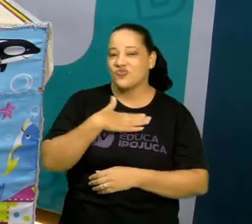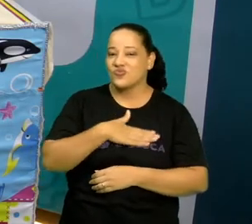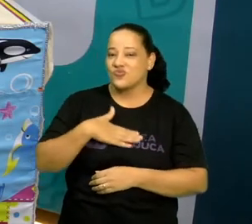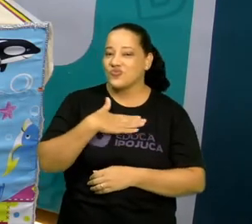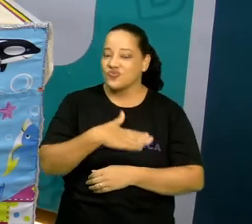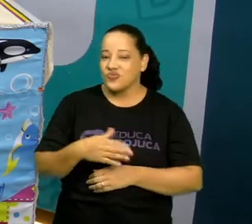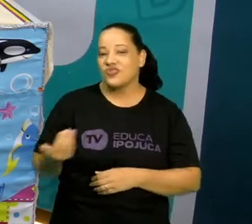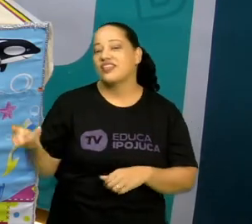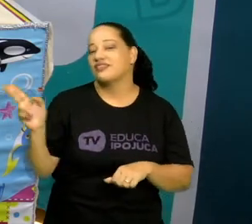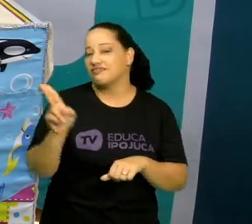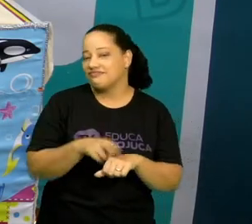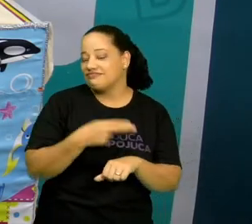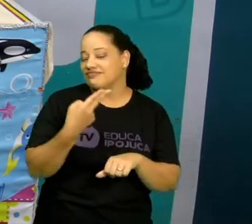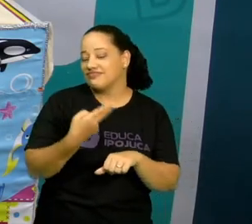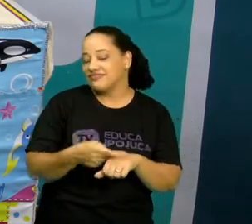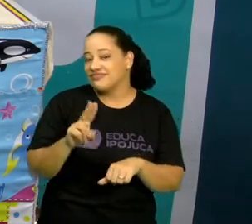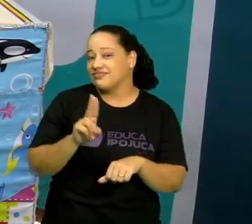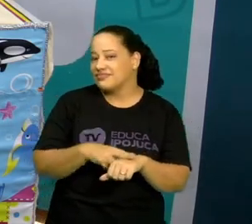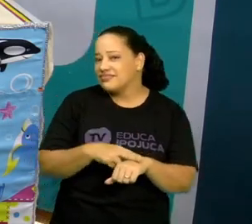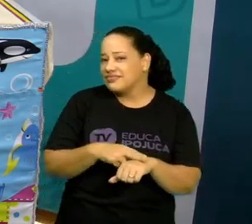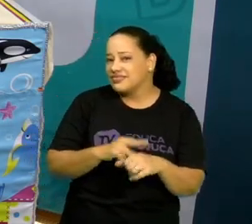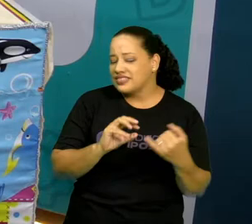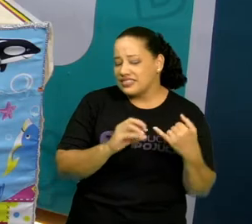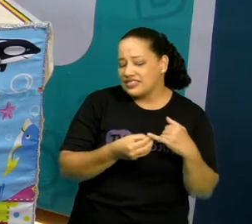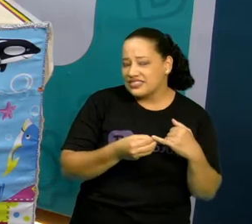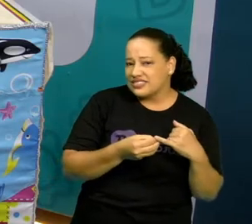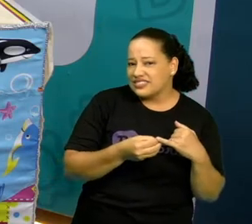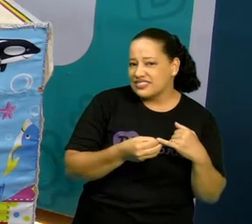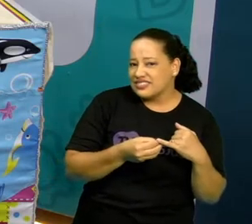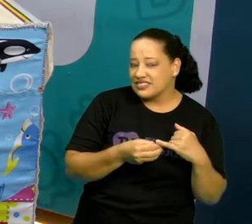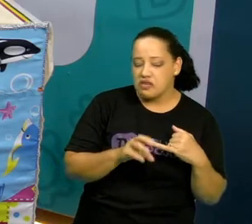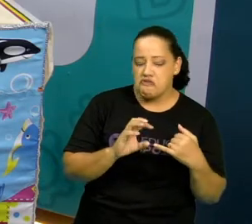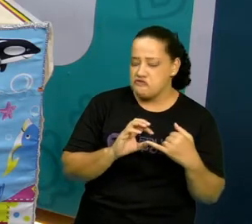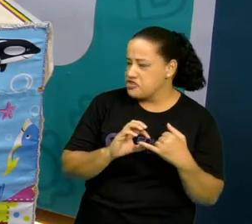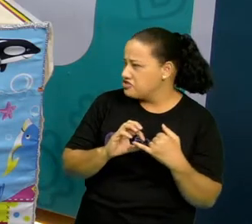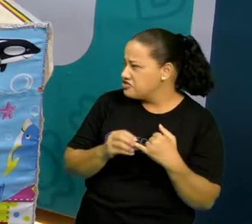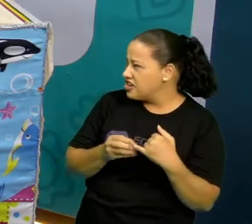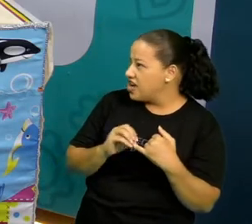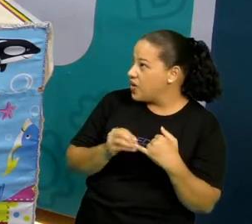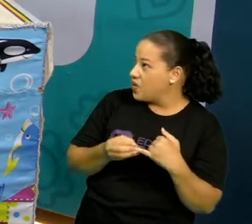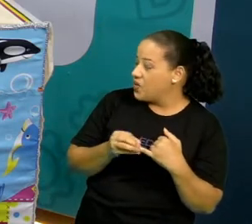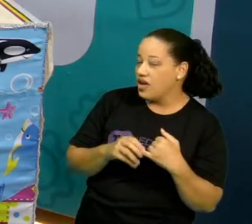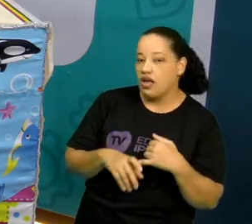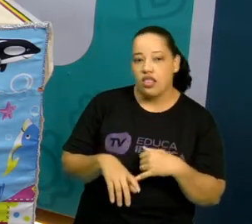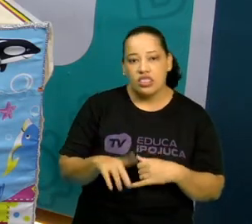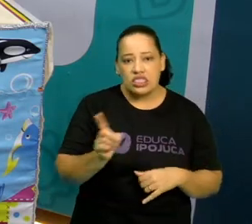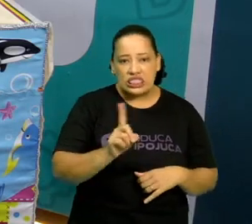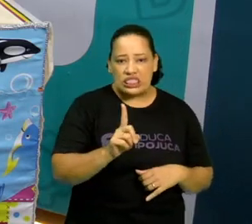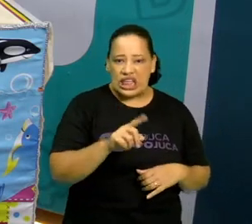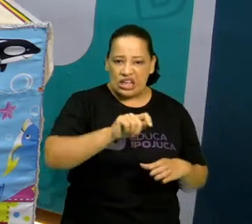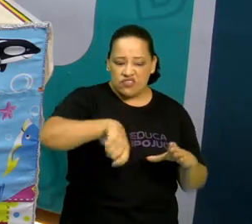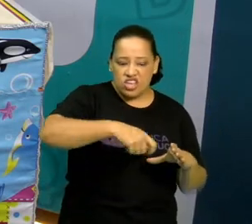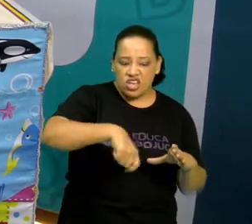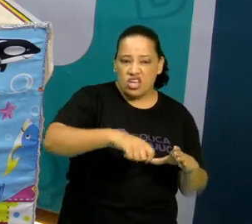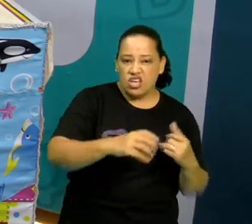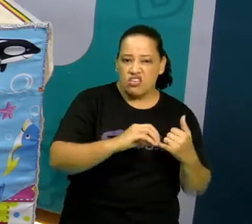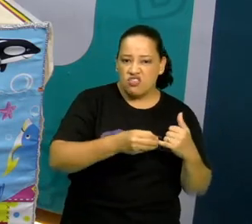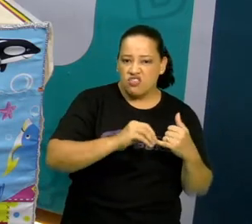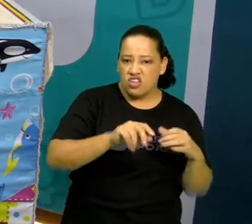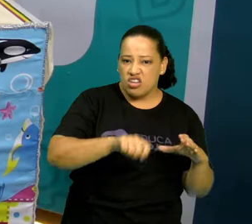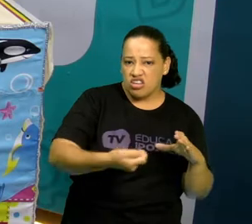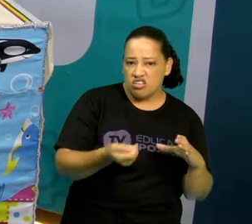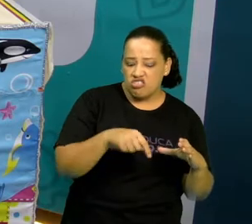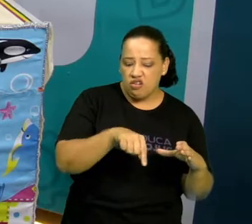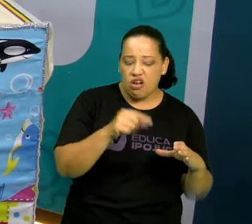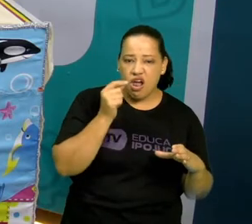sabor de quê, leitorinha? De feijão. Tem feijão não, leiturinha, que o feijão tá com o rato dentro, leiturinha. Ah, aquele não, então